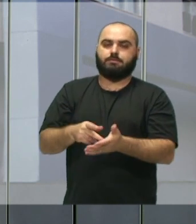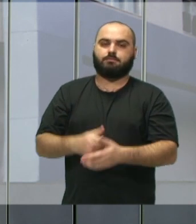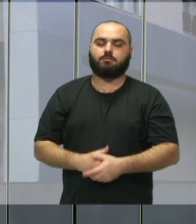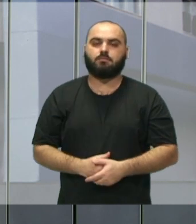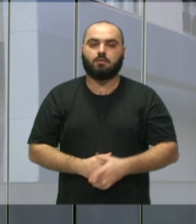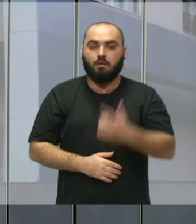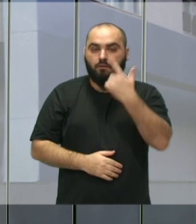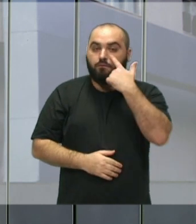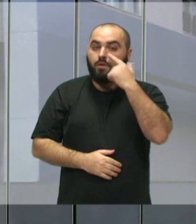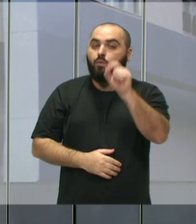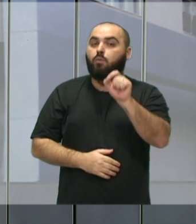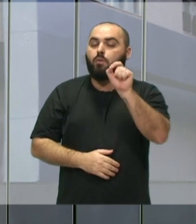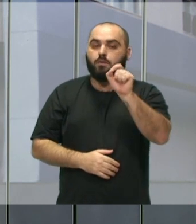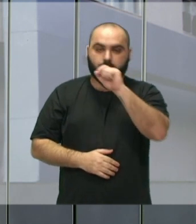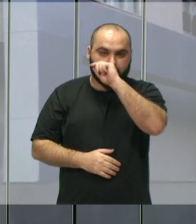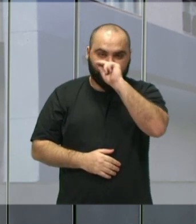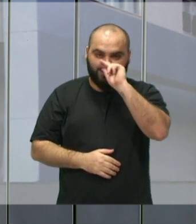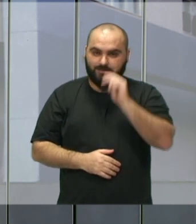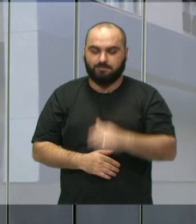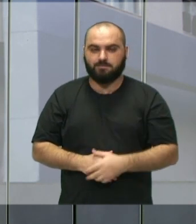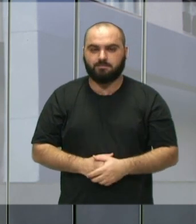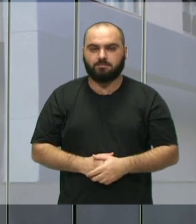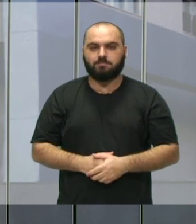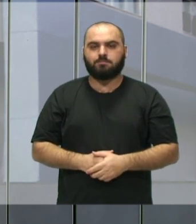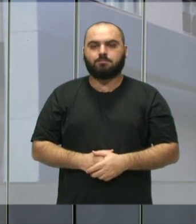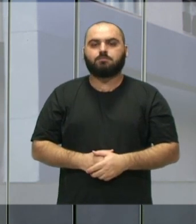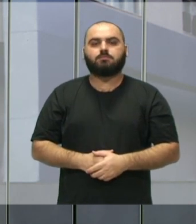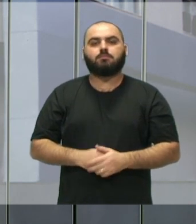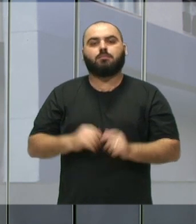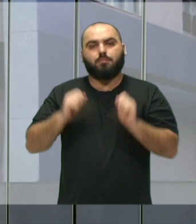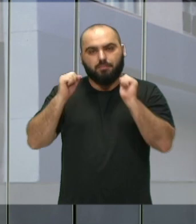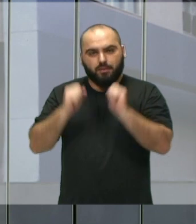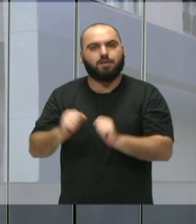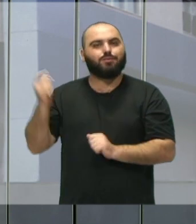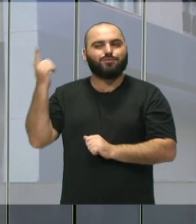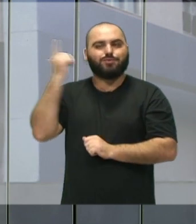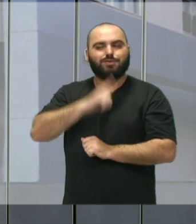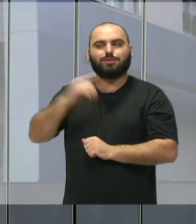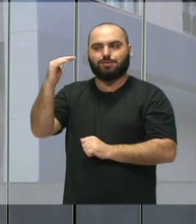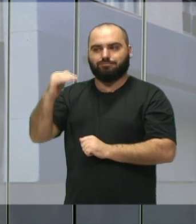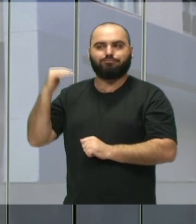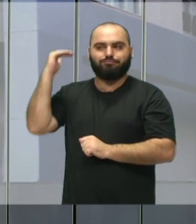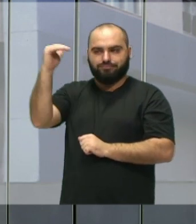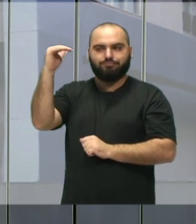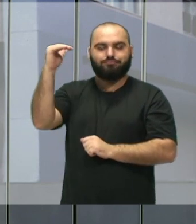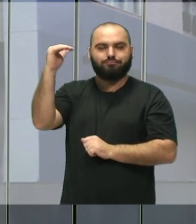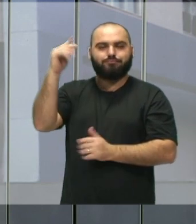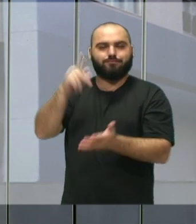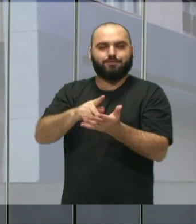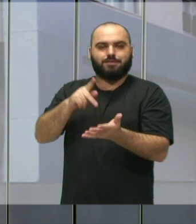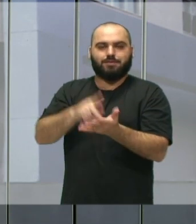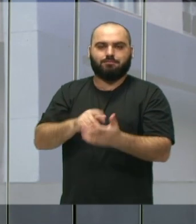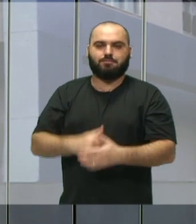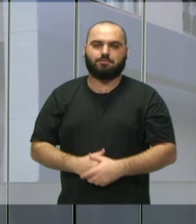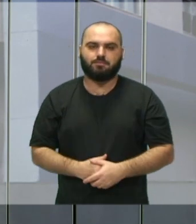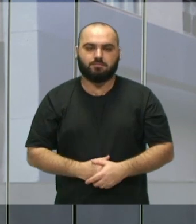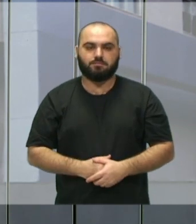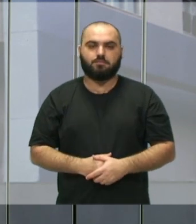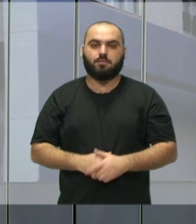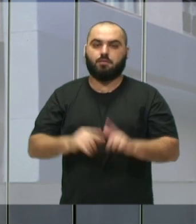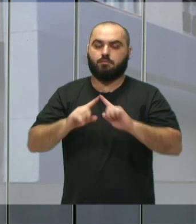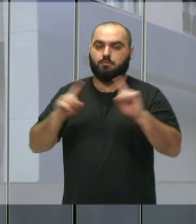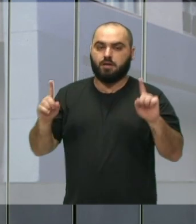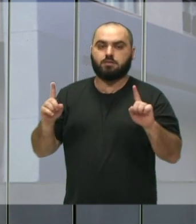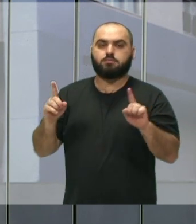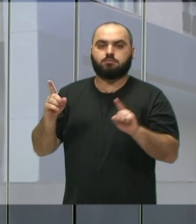eu vejo que muitas coisas poderiam ter sido alcançadas, mas nós seguimos as